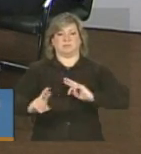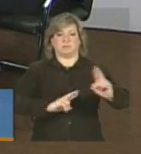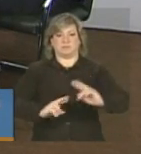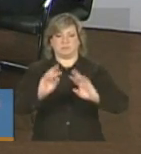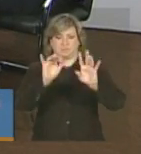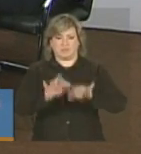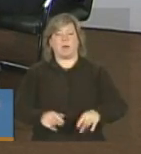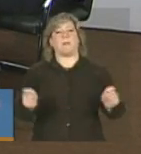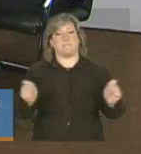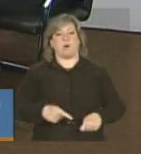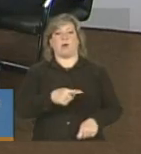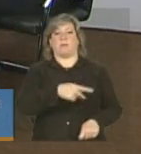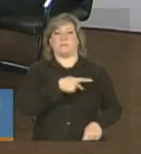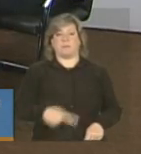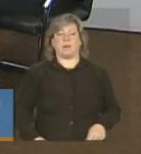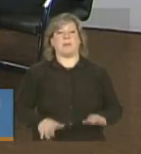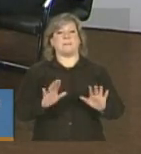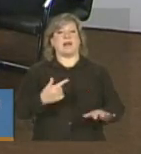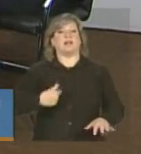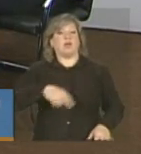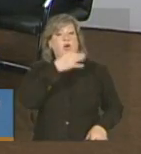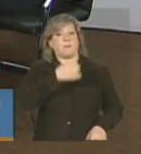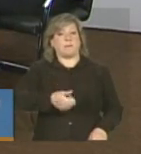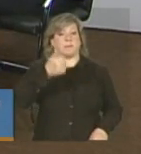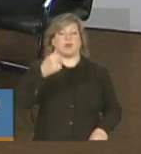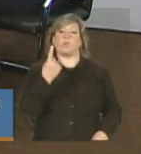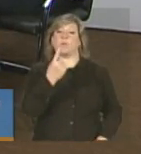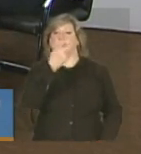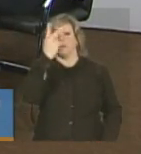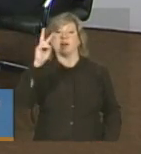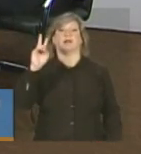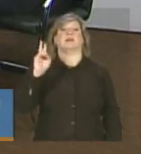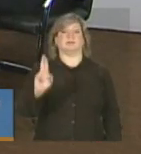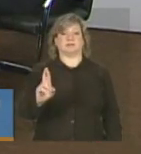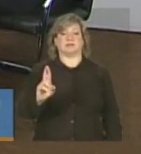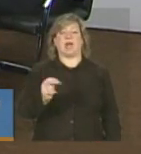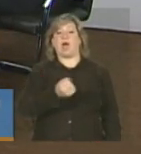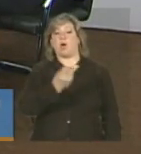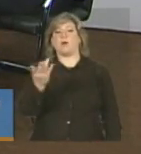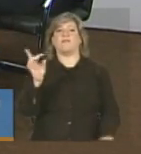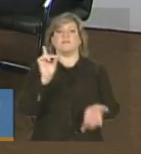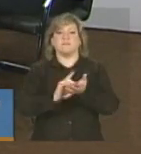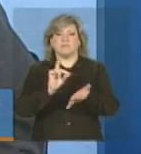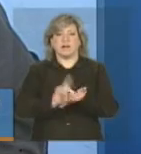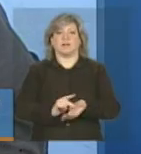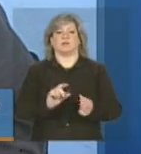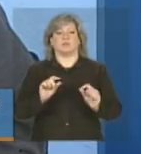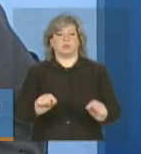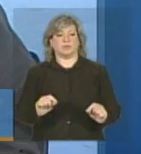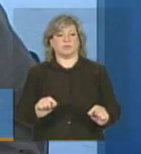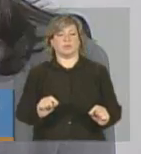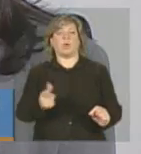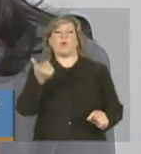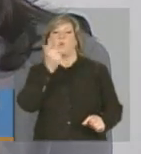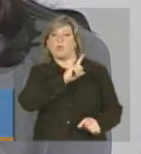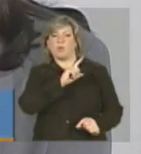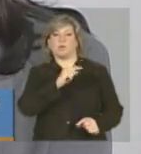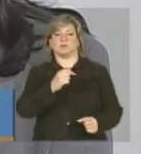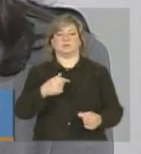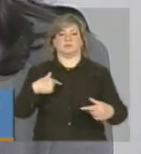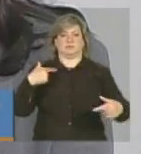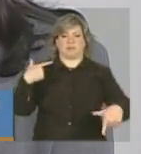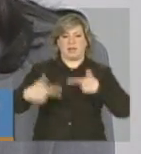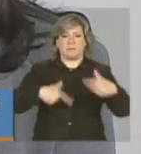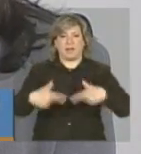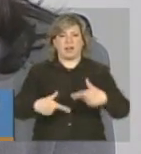ser o presidente, mas nós estamos recomendando que seja um responsável, alguém que de fato tenha trânsito na entidade, que tenha a